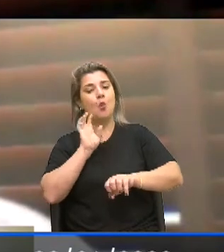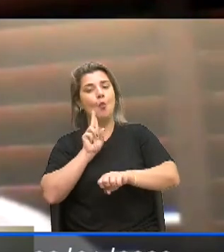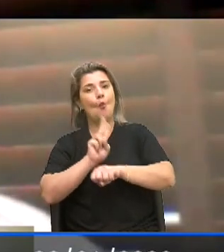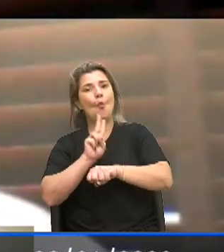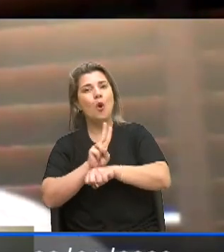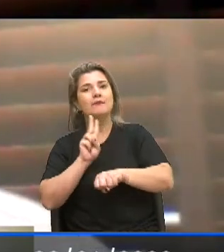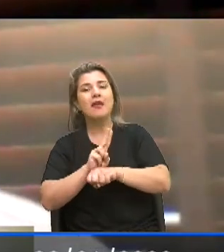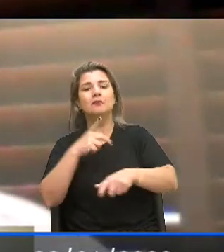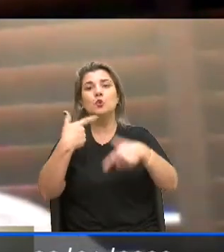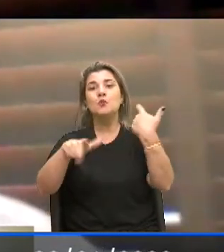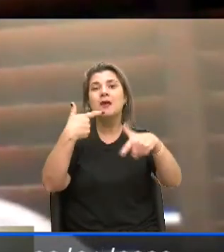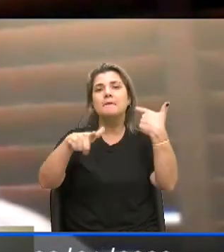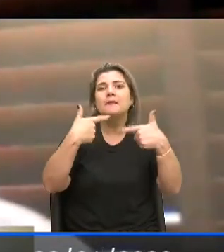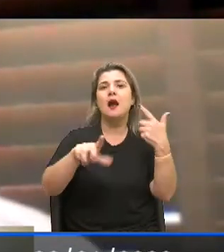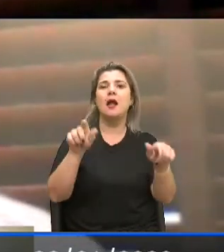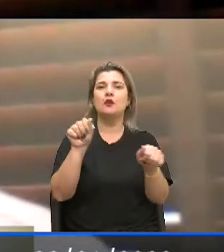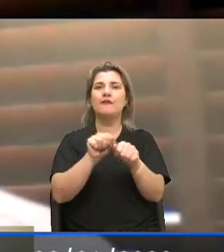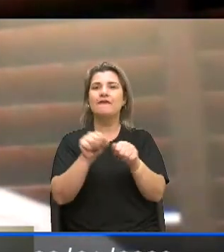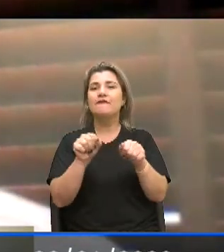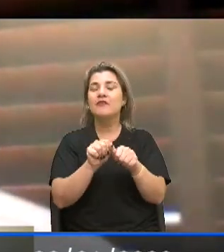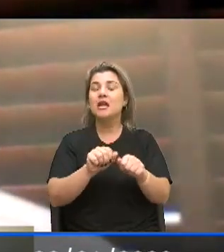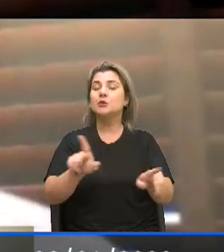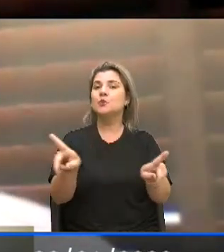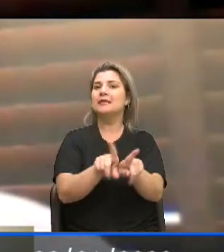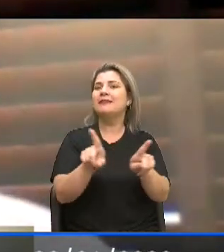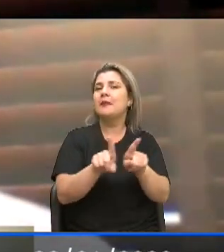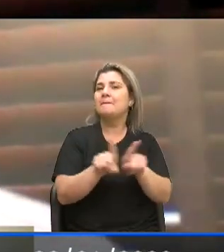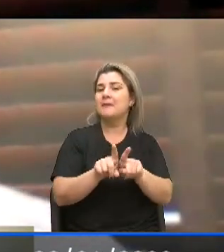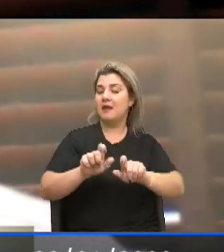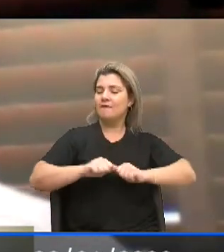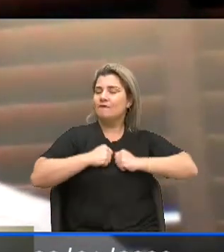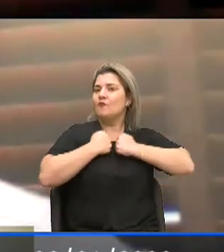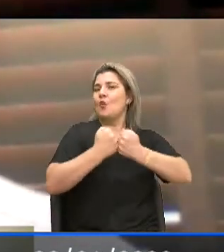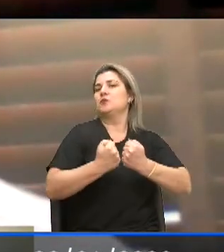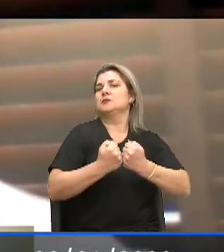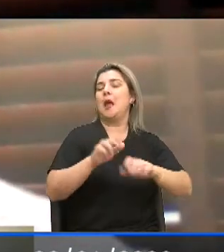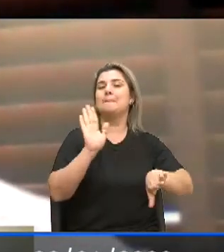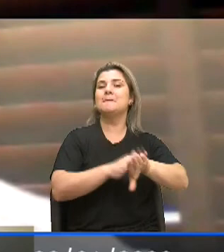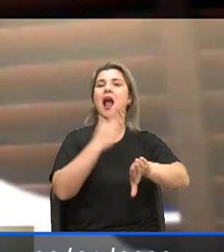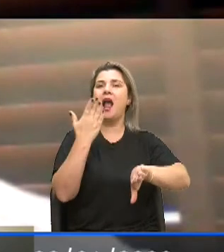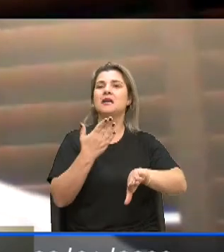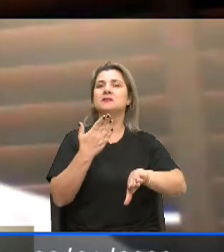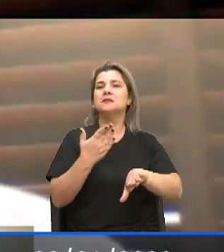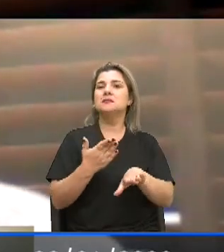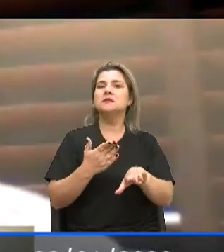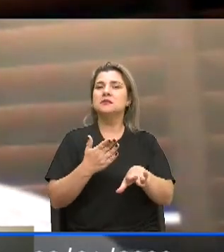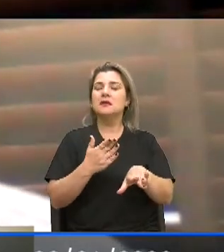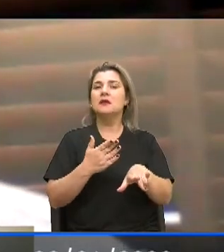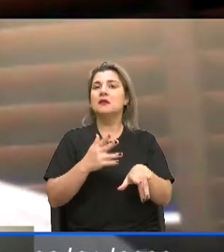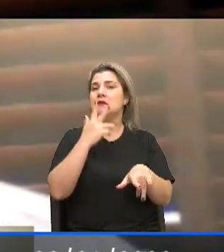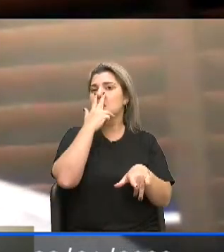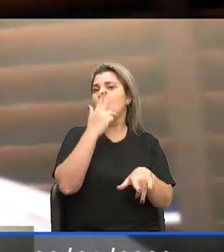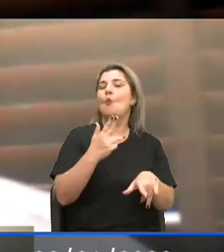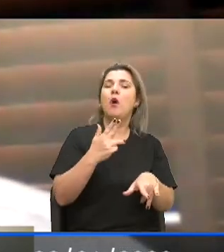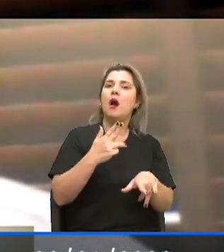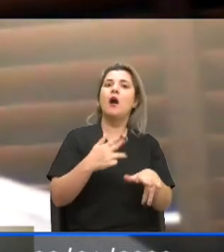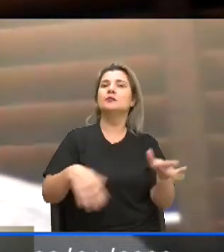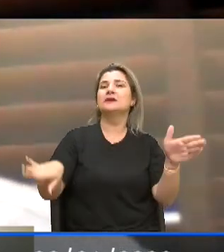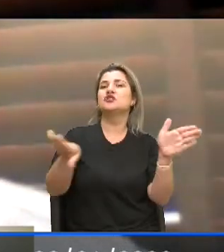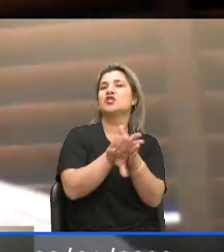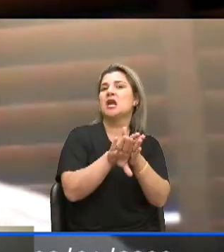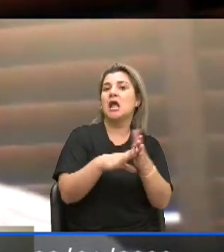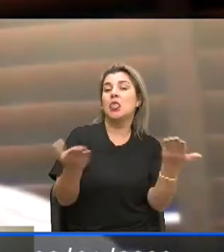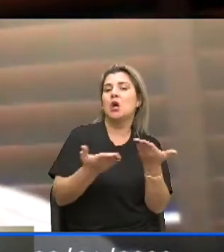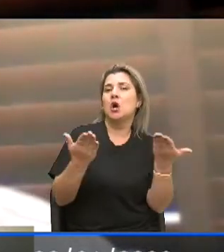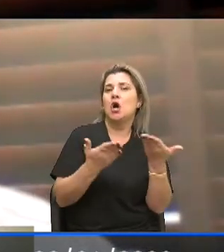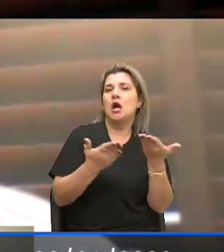que ele seja mais ainda, reforçar mais ainda para que a gente não chegue, deputado Hernani, como está chegando agora o presidente Trump